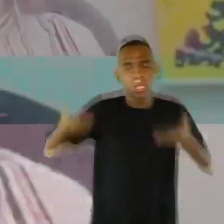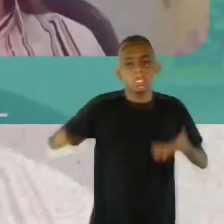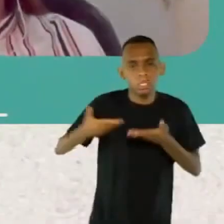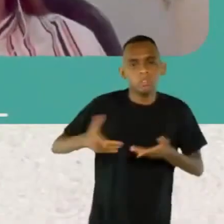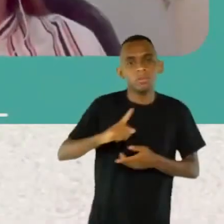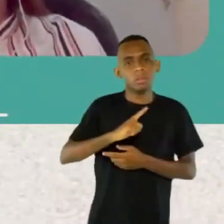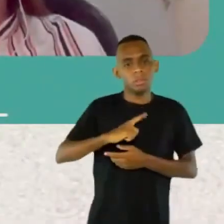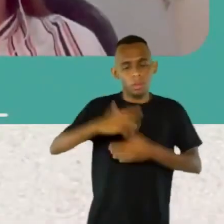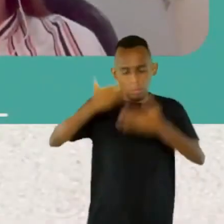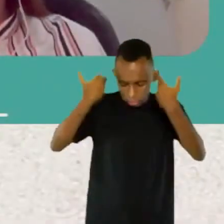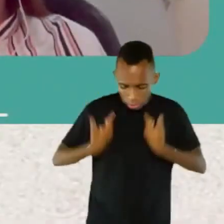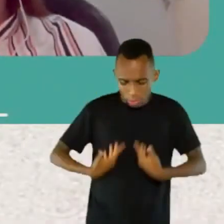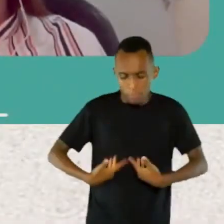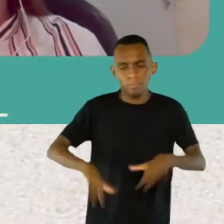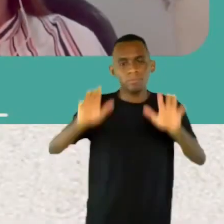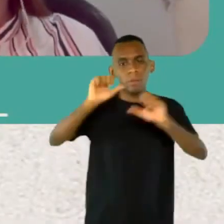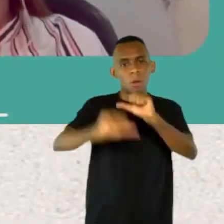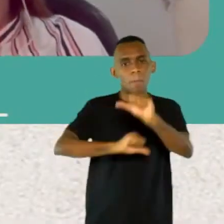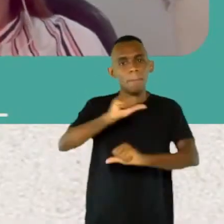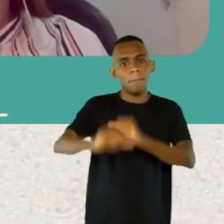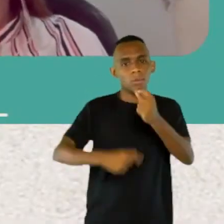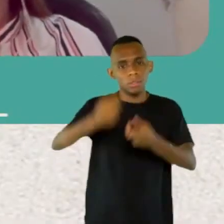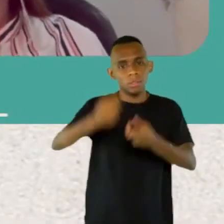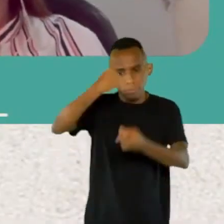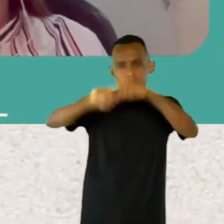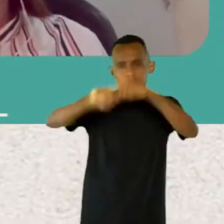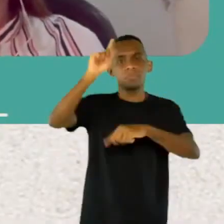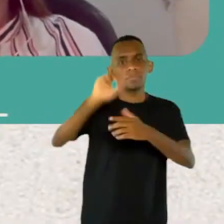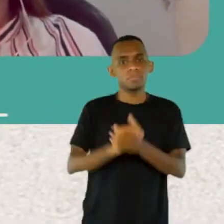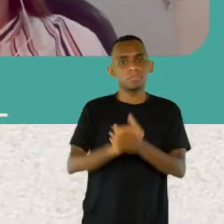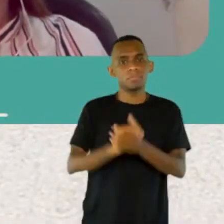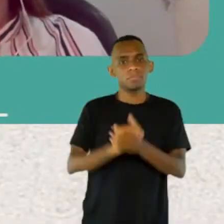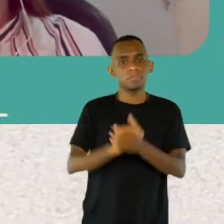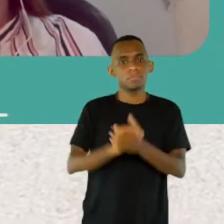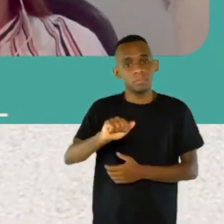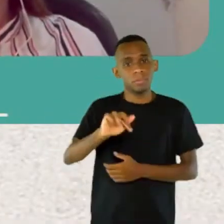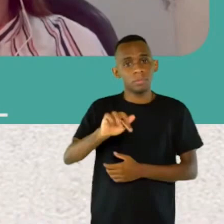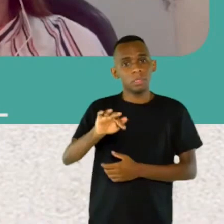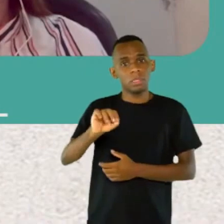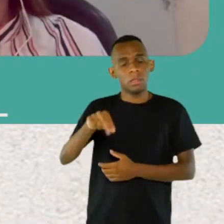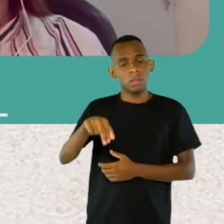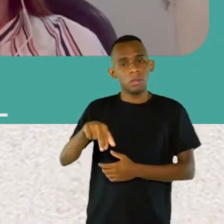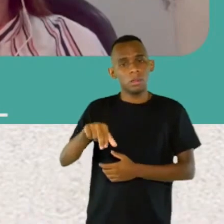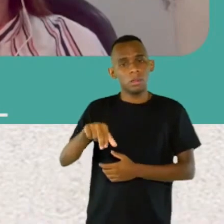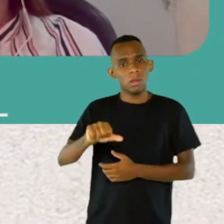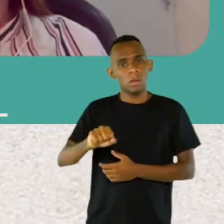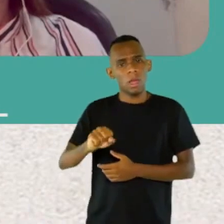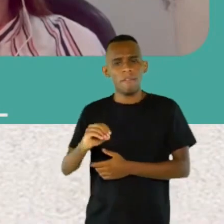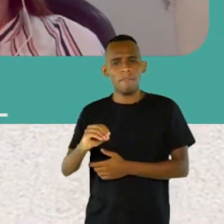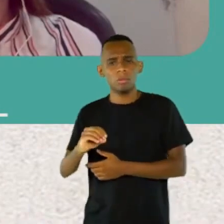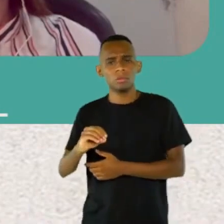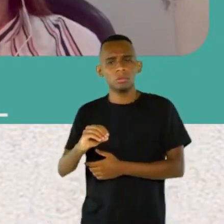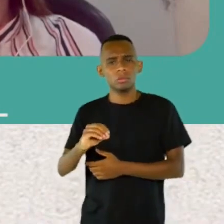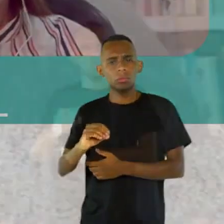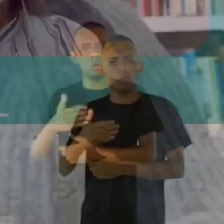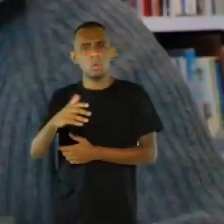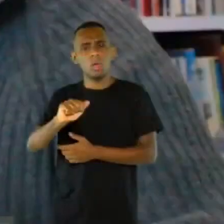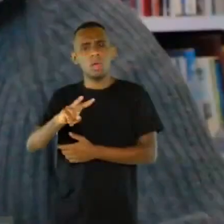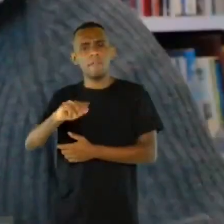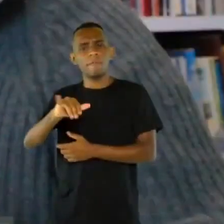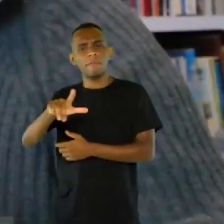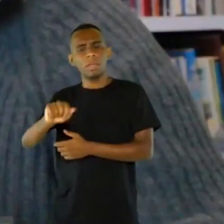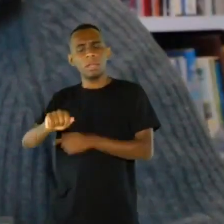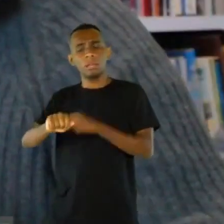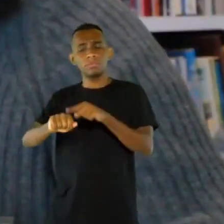descem. no Afonso Ávila, poeta fantástico, mineiro, dizia que a